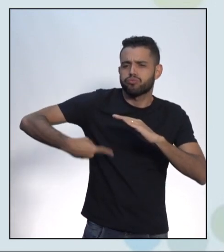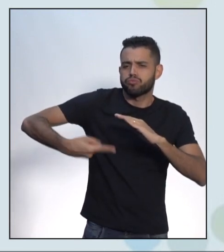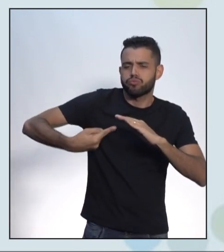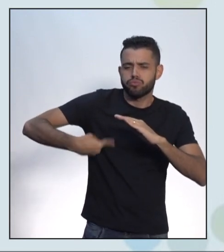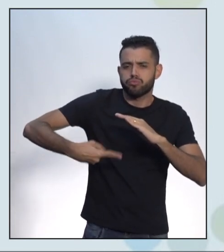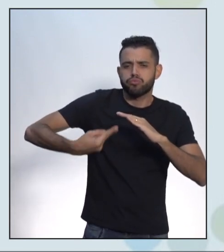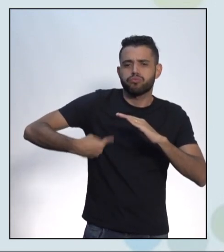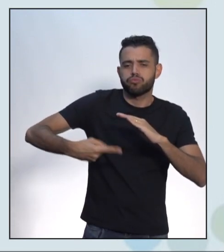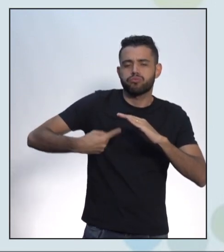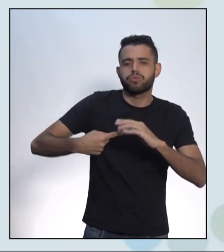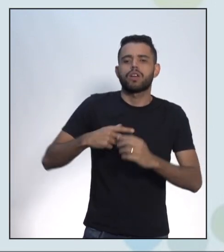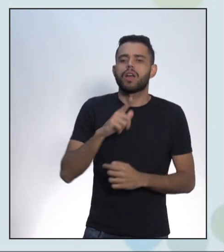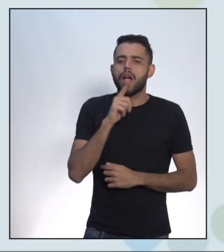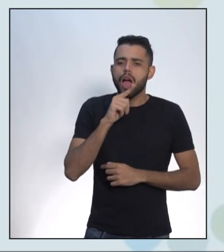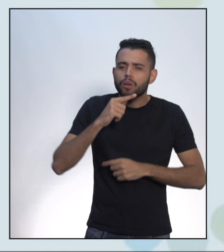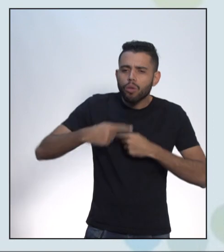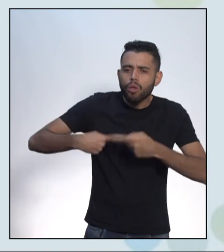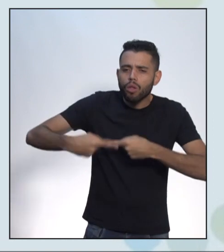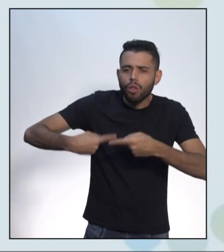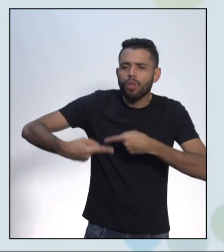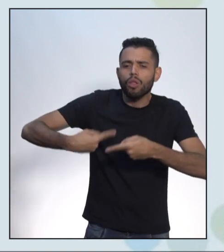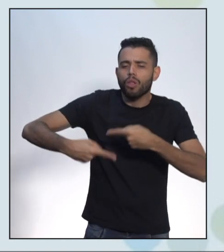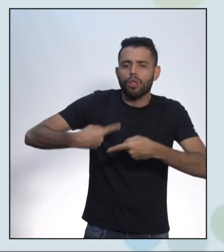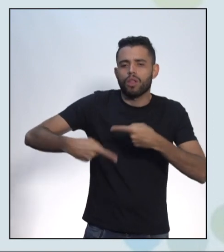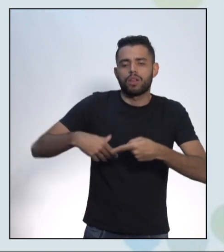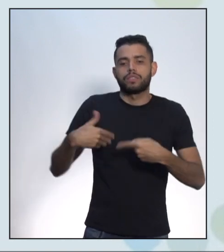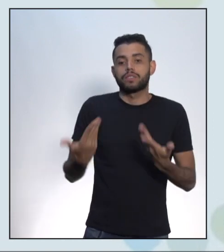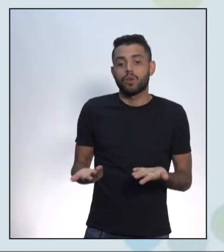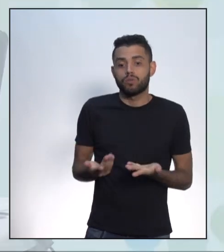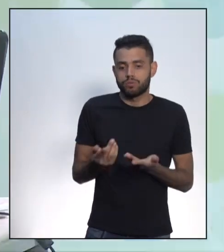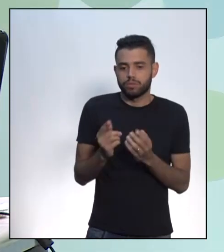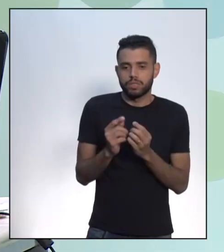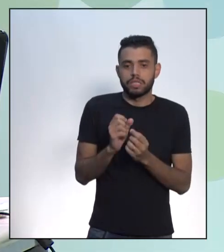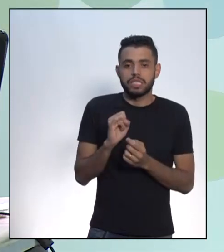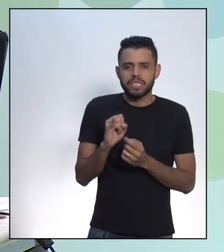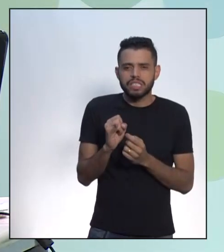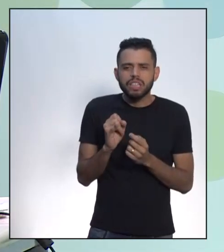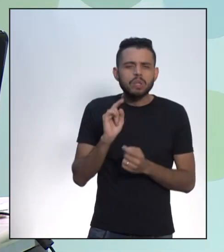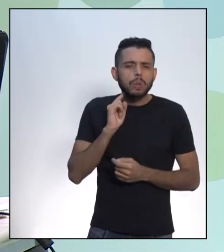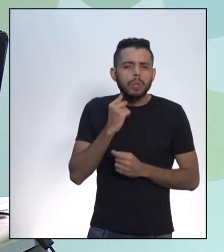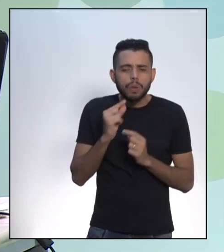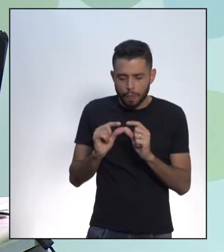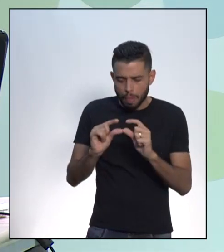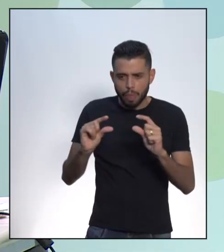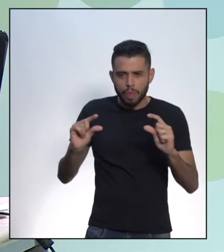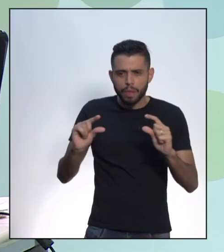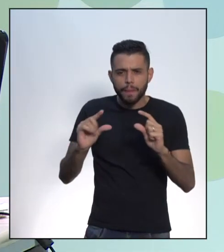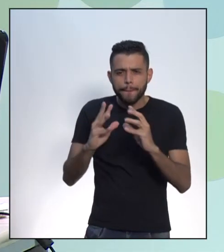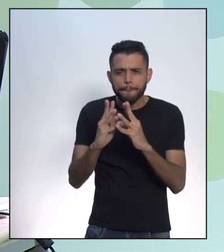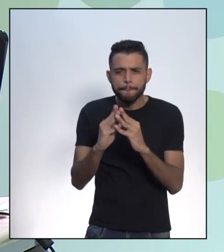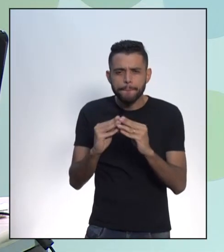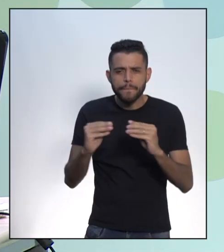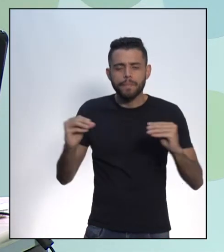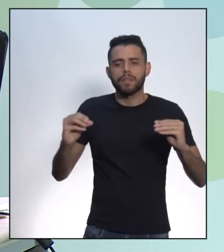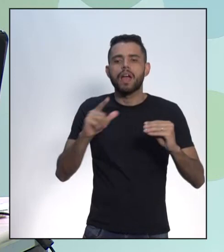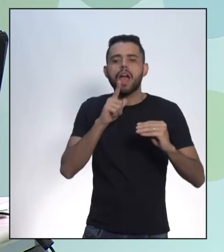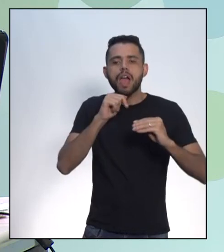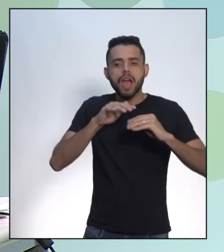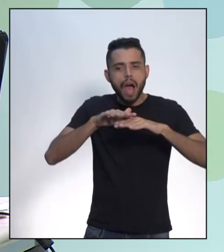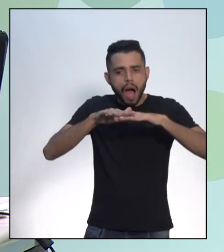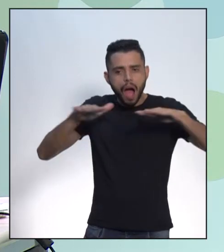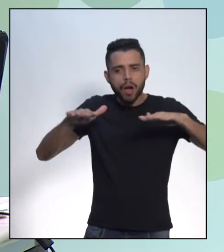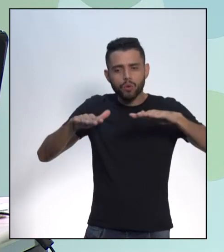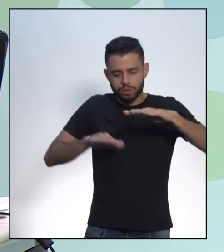que as partículas maiores elas vão sedimentar, né? Formando um lodo embaixo do